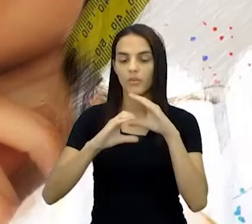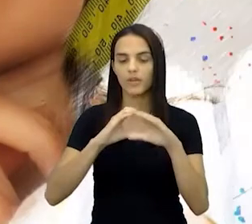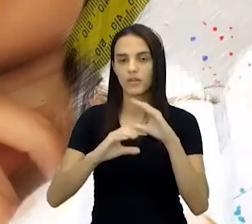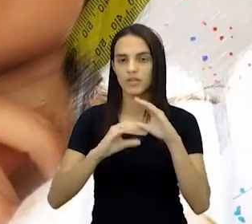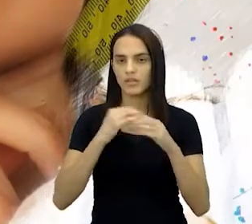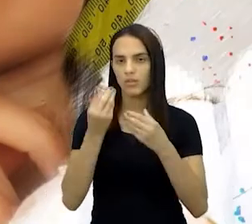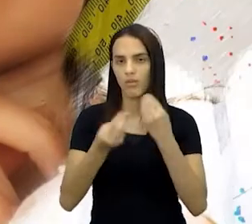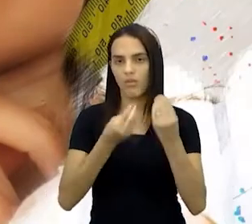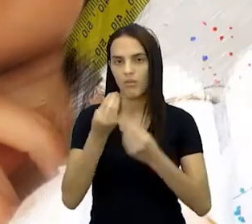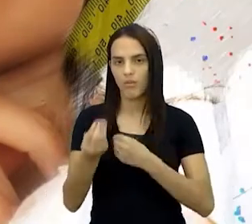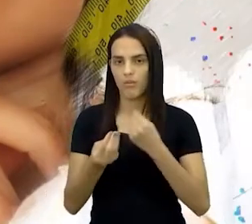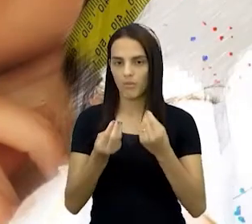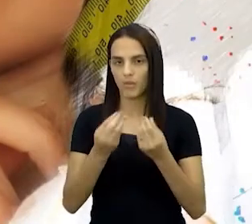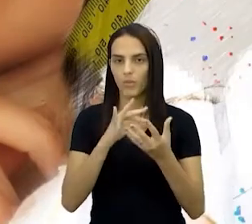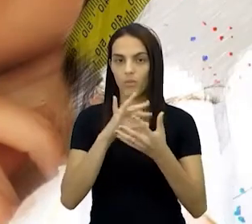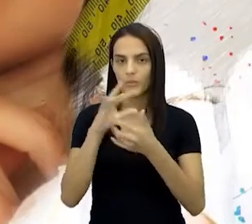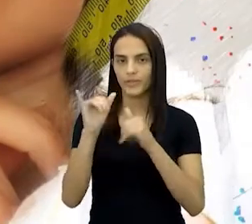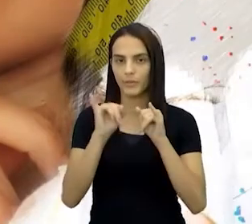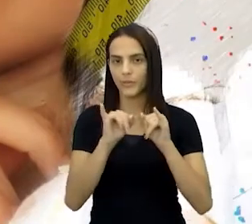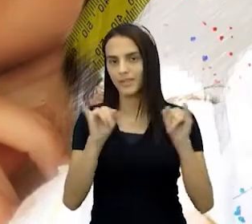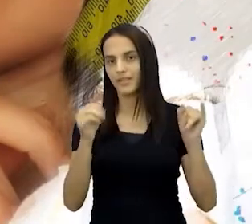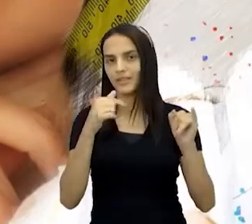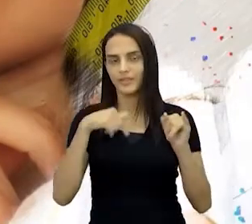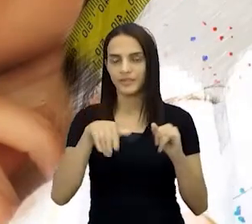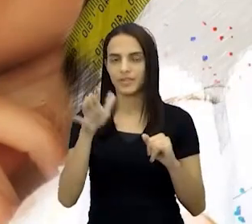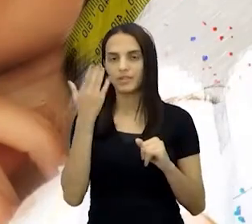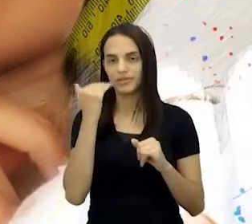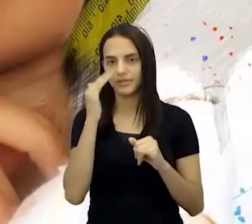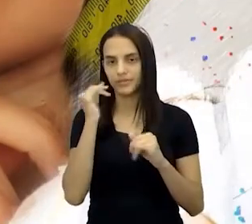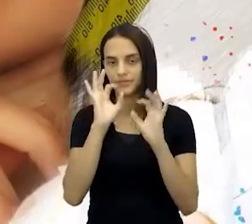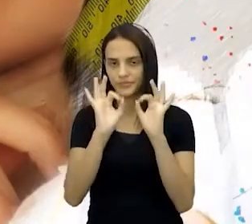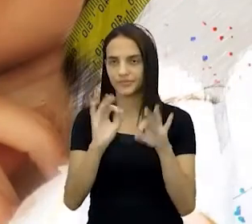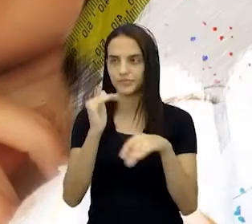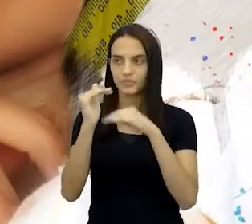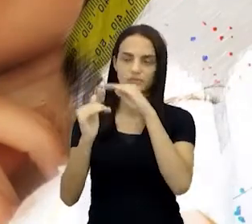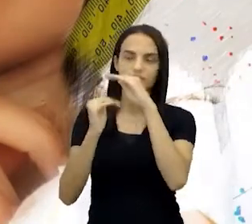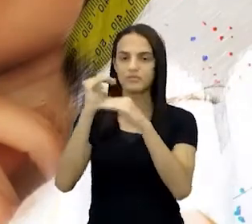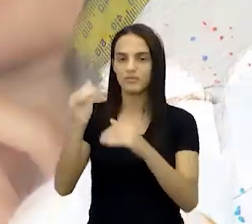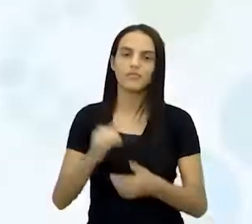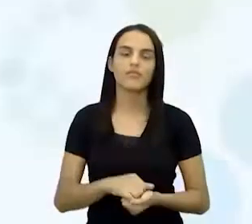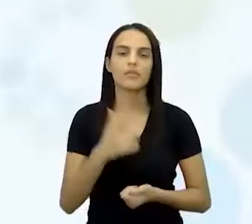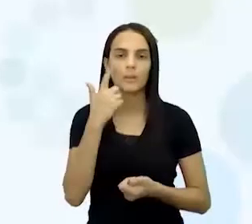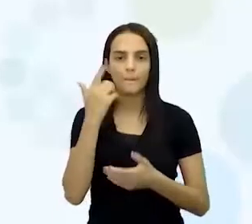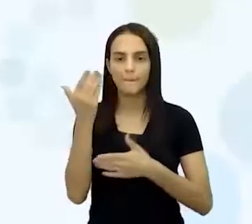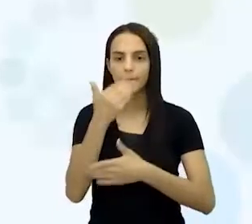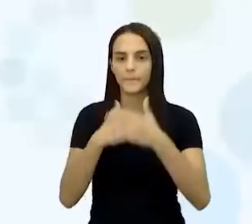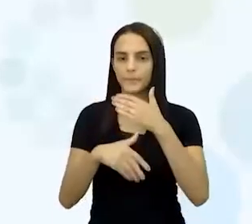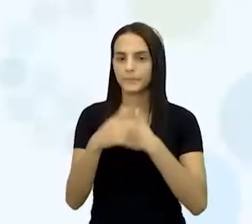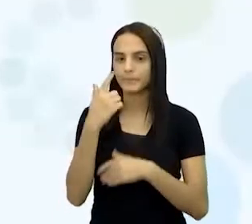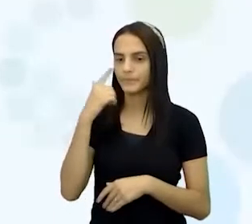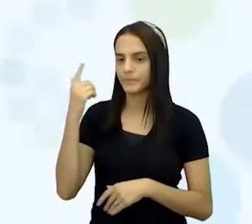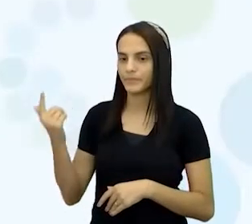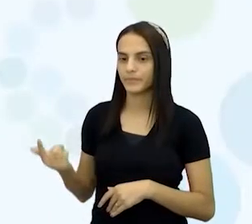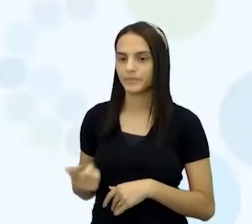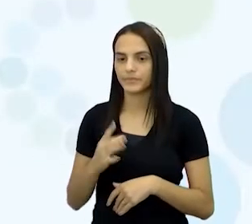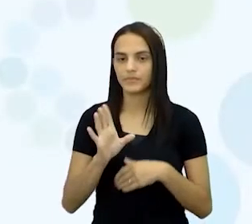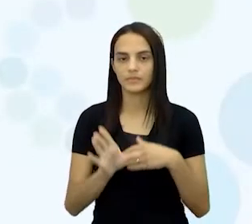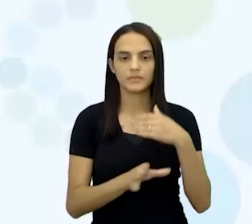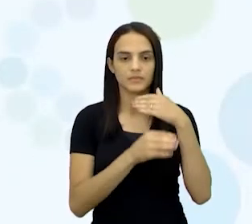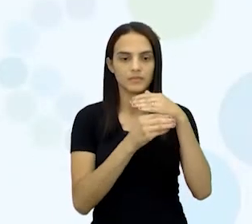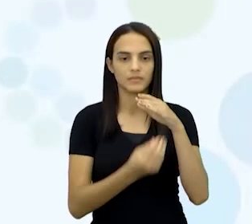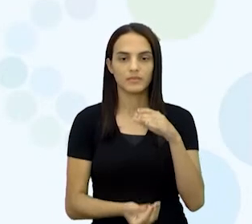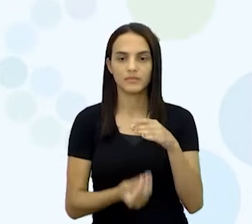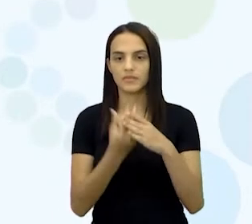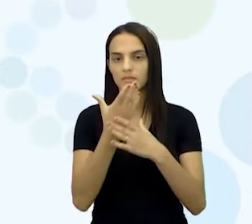que ela funciona, o mundo da publicidade, a gente vai entender um pouco esse processo. E olha só o nosso PPT apresentando o nosso componente